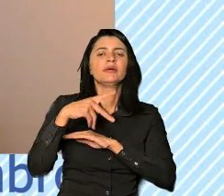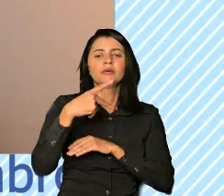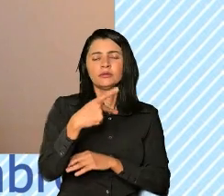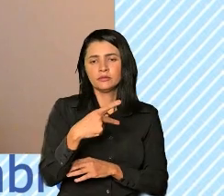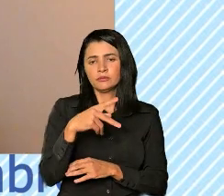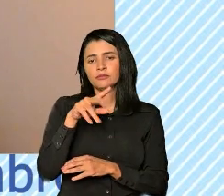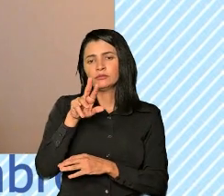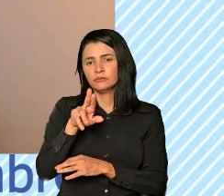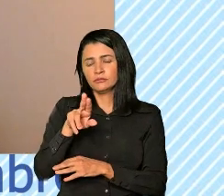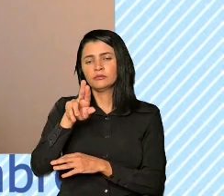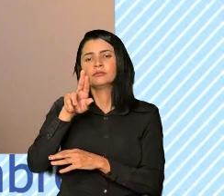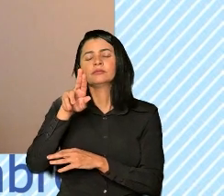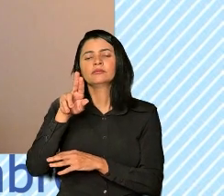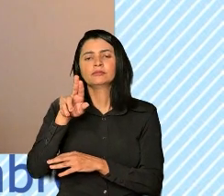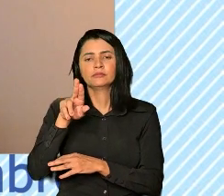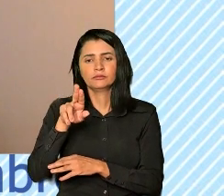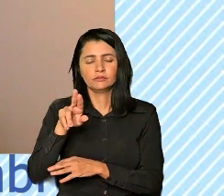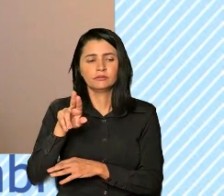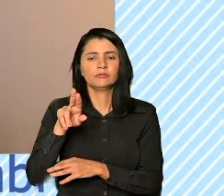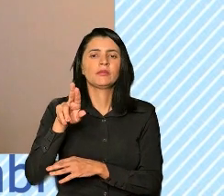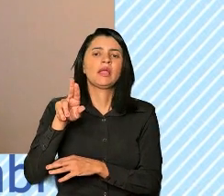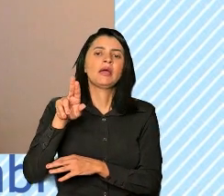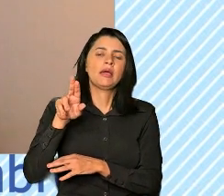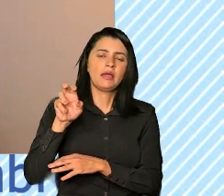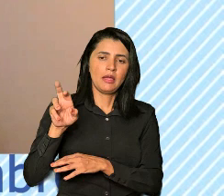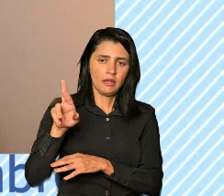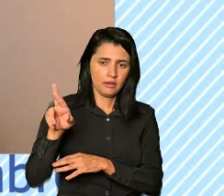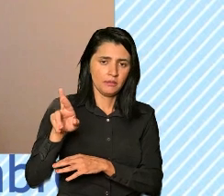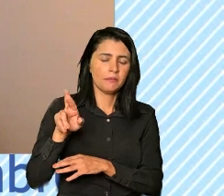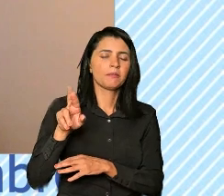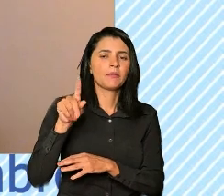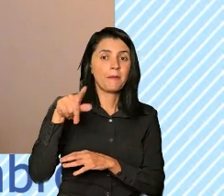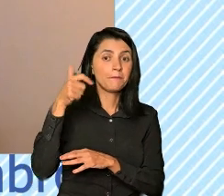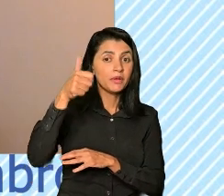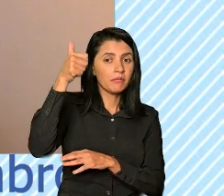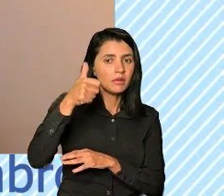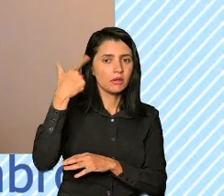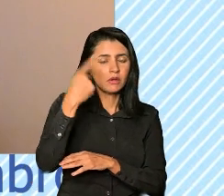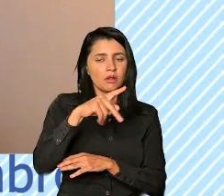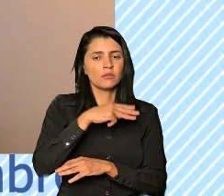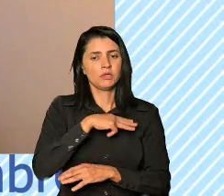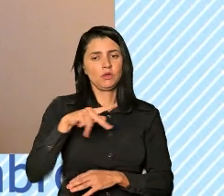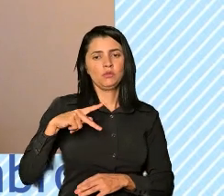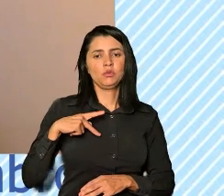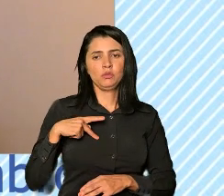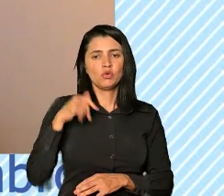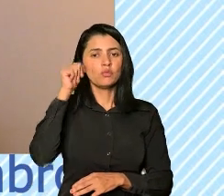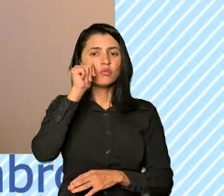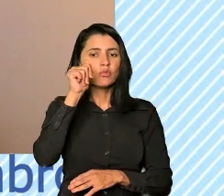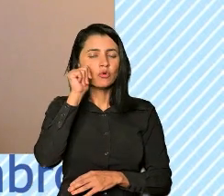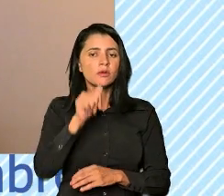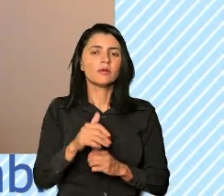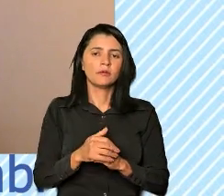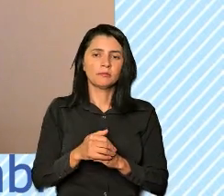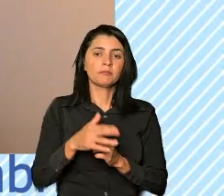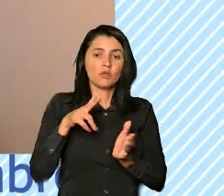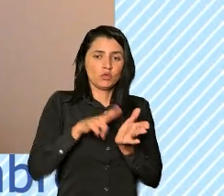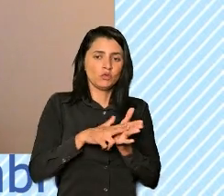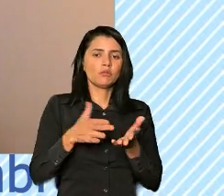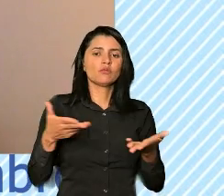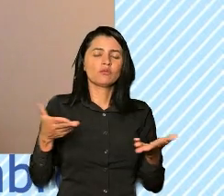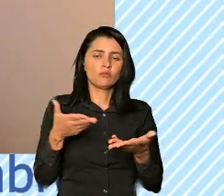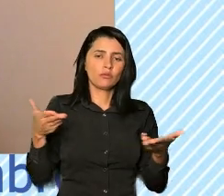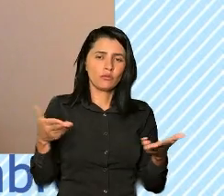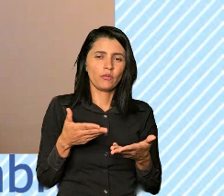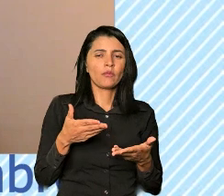eleitoral, a primeira procuradora eleitoral do Ministério Público, assumiu agora, eu acho